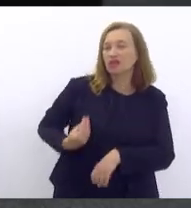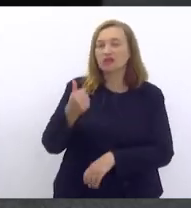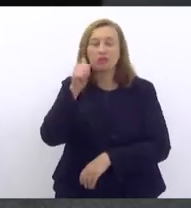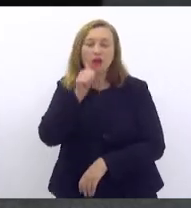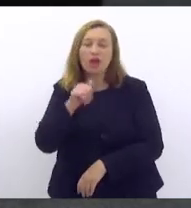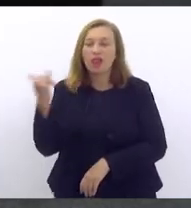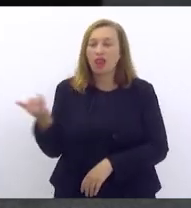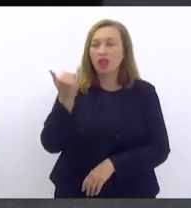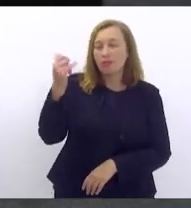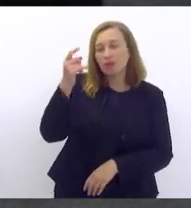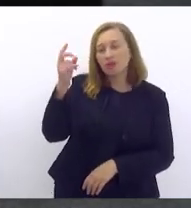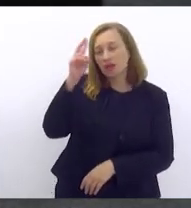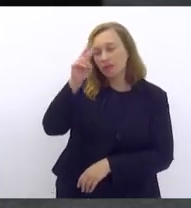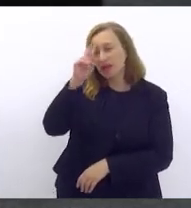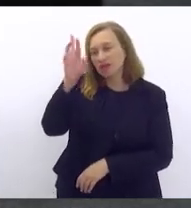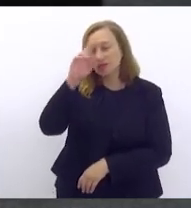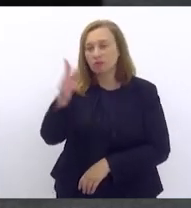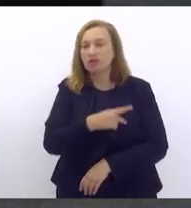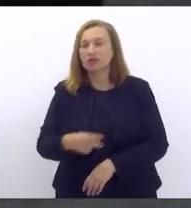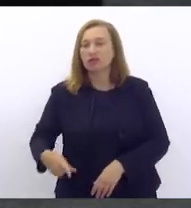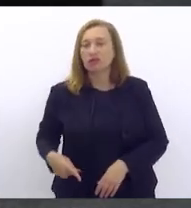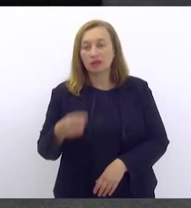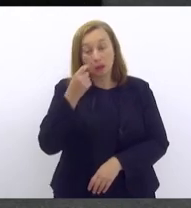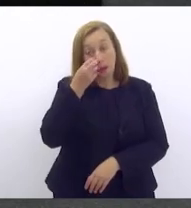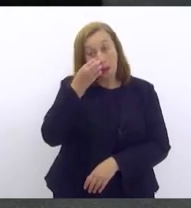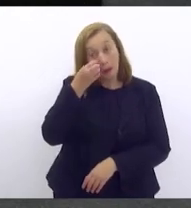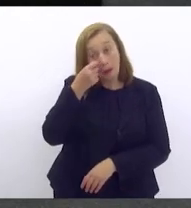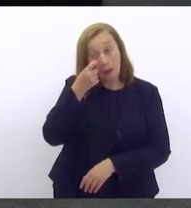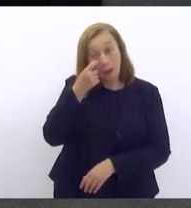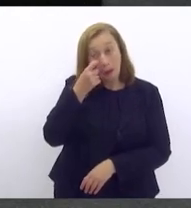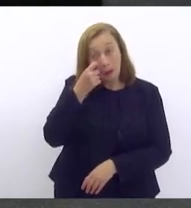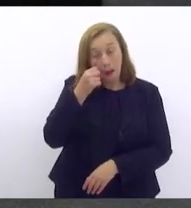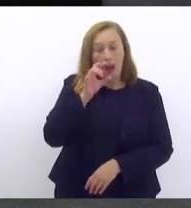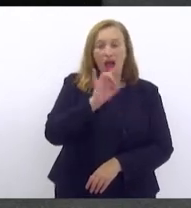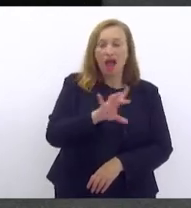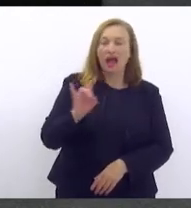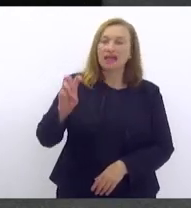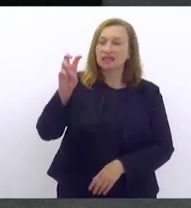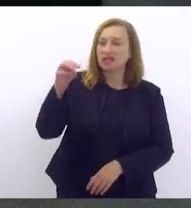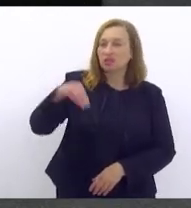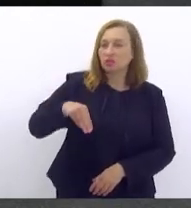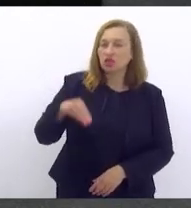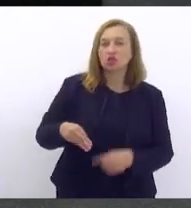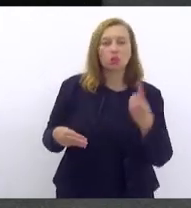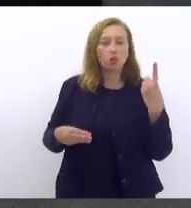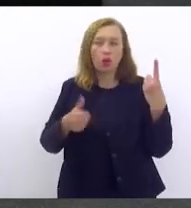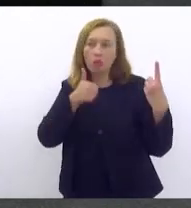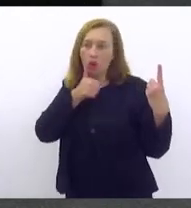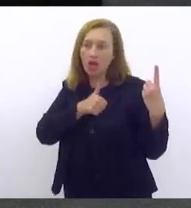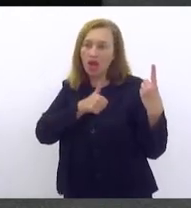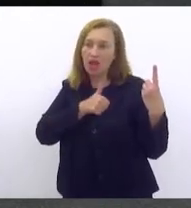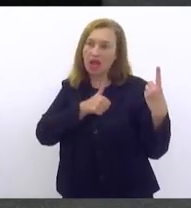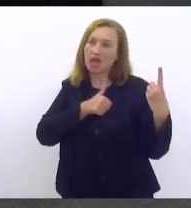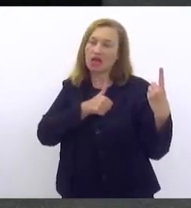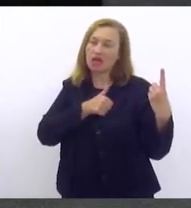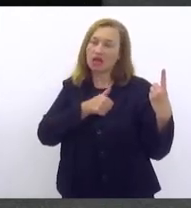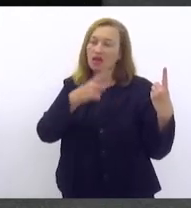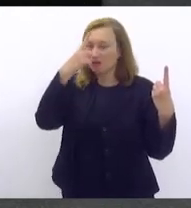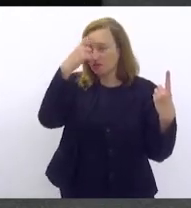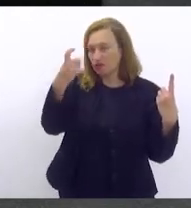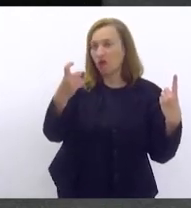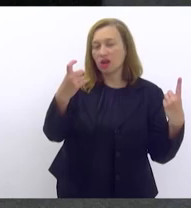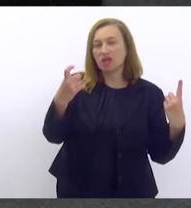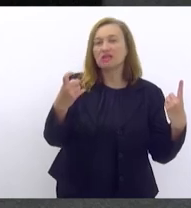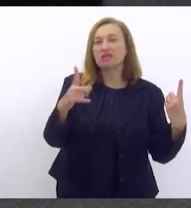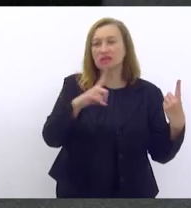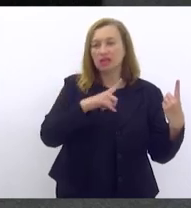importante lembrar, senhor presidente, que a cada 5 minutos uma mulher é vítima de violência no Estado